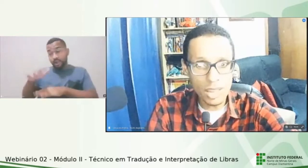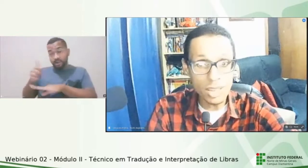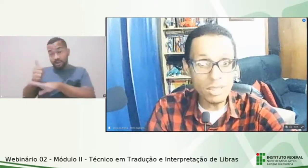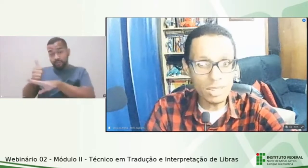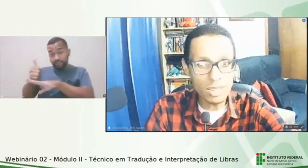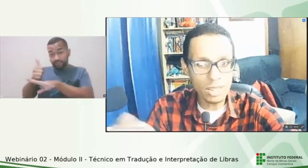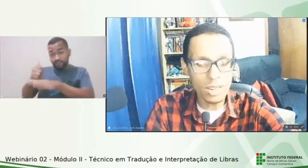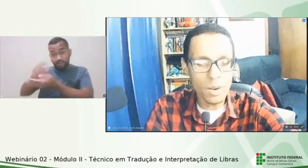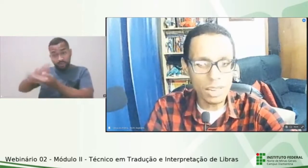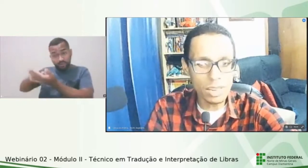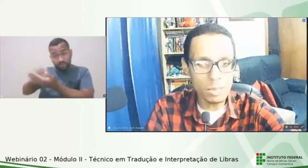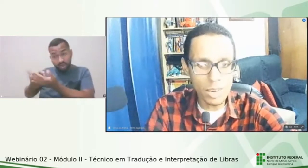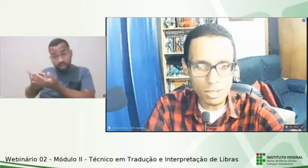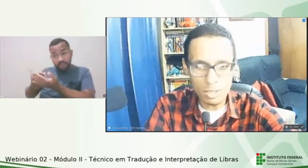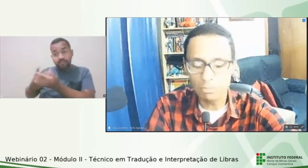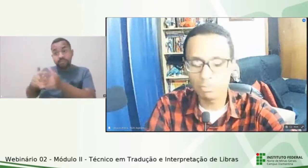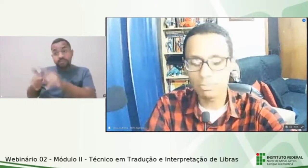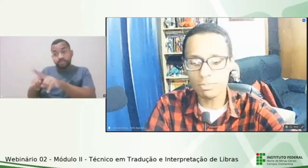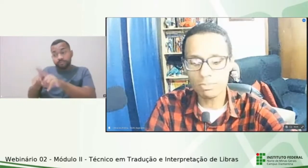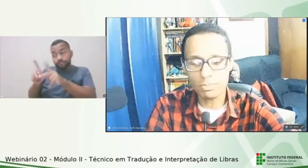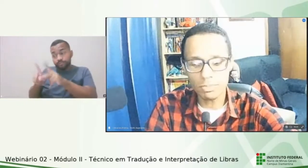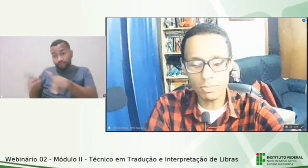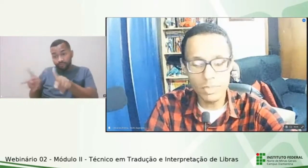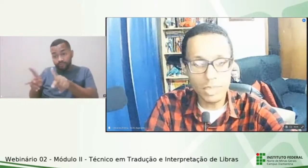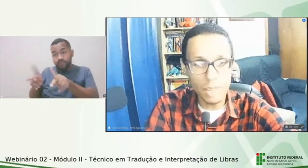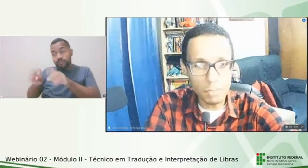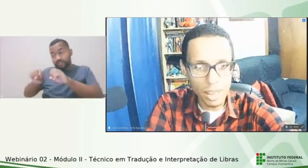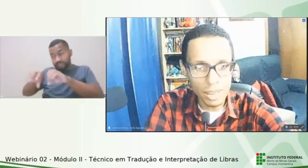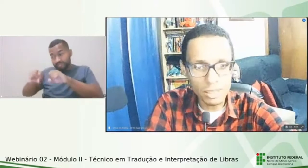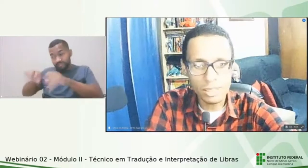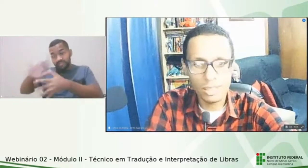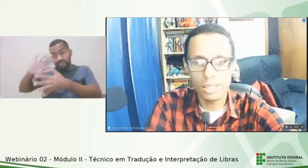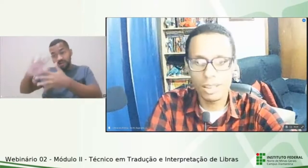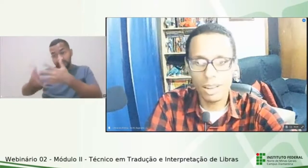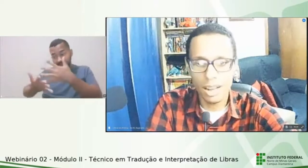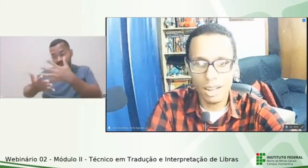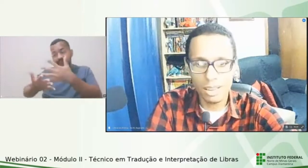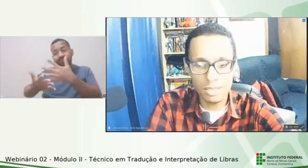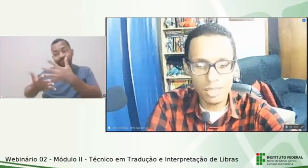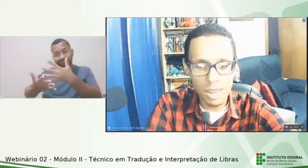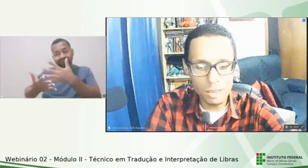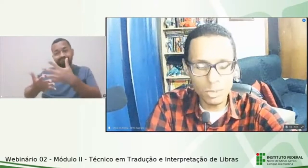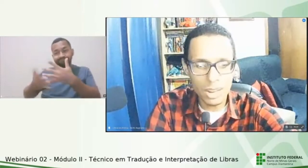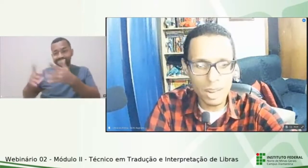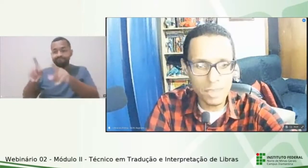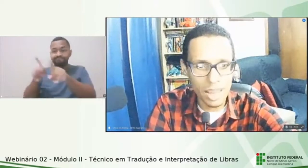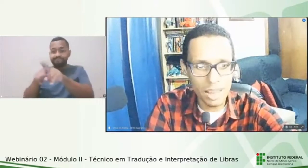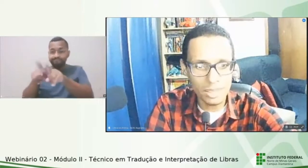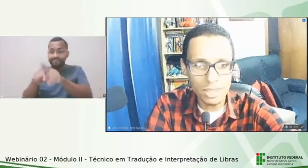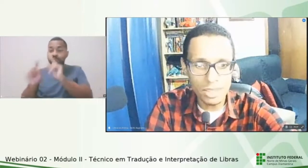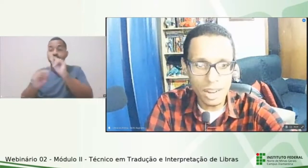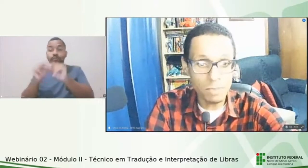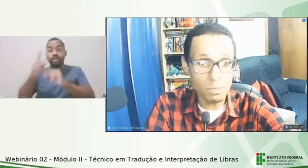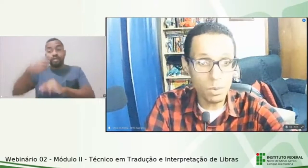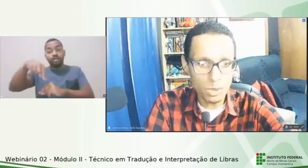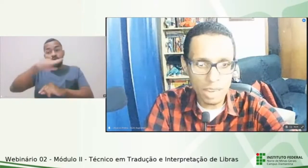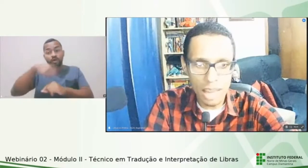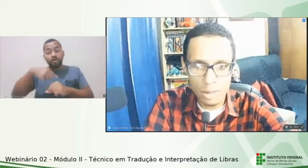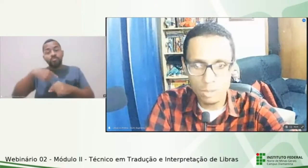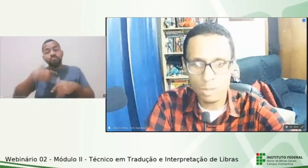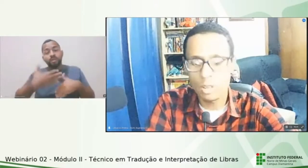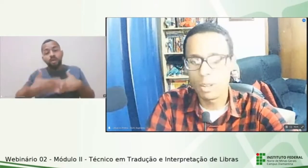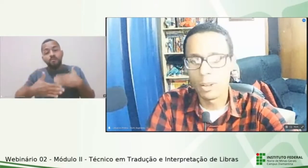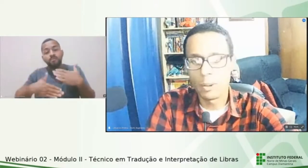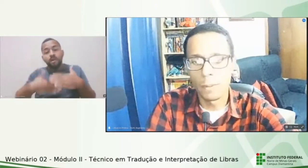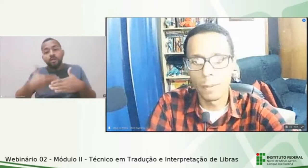que ensinam a Libras, também estamos na caminhada de ter bons